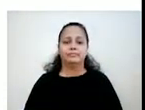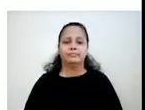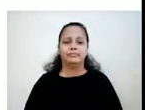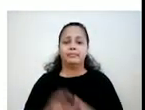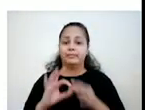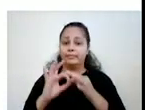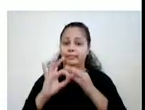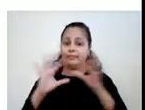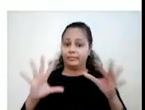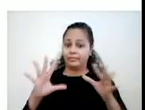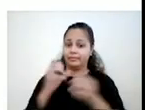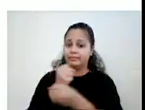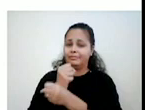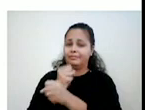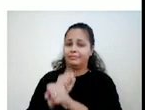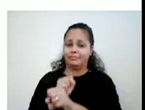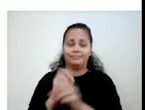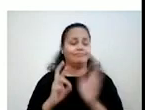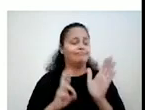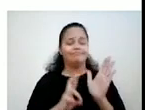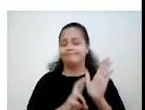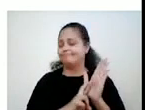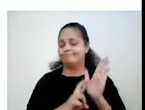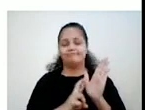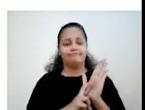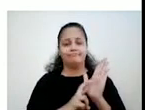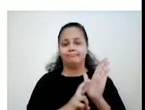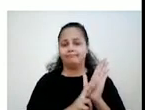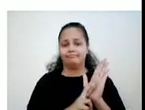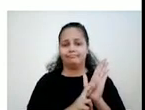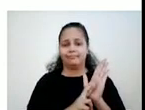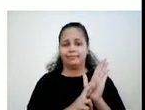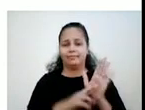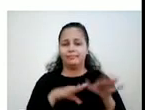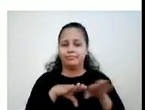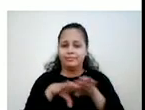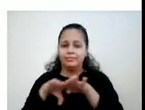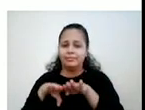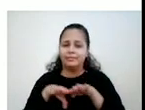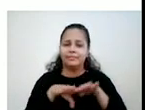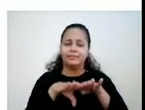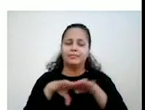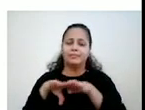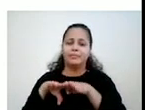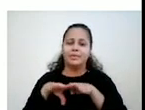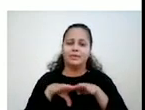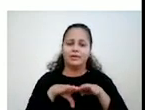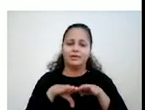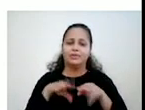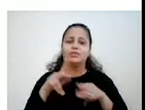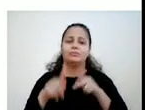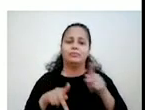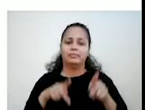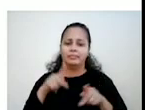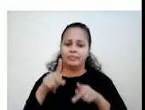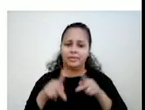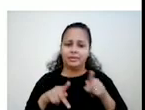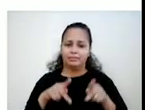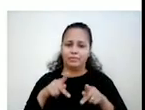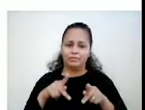A abolição da escravidão não representou, como a gente já viu, né, uma igualdade real para a